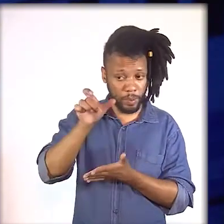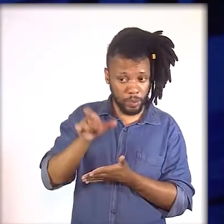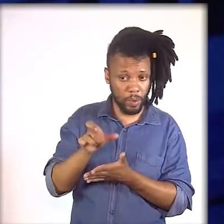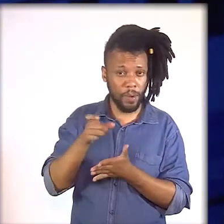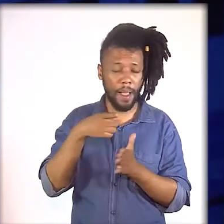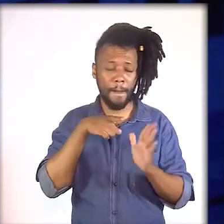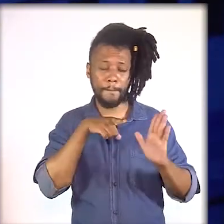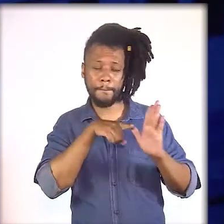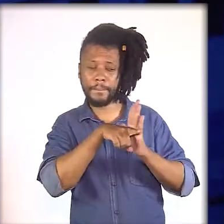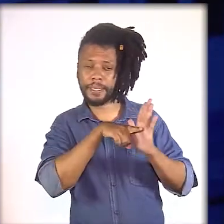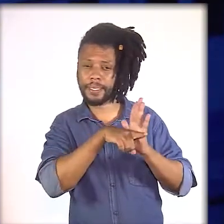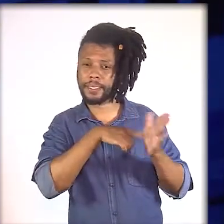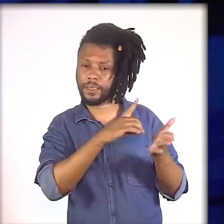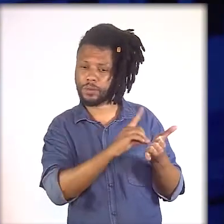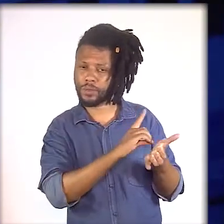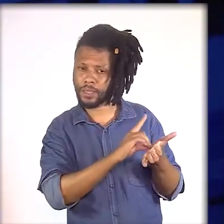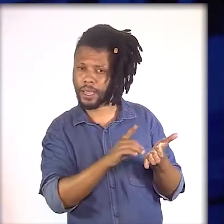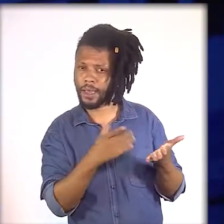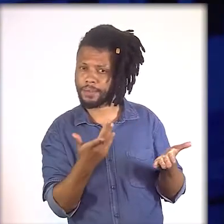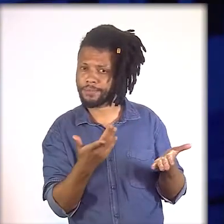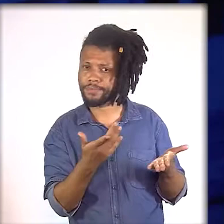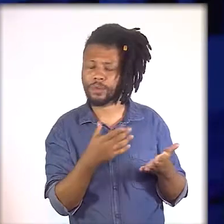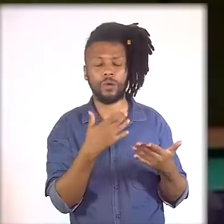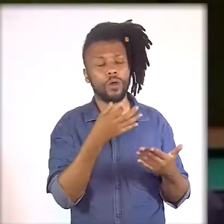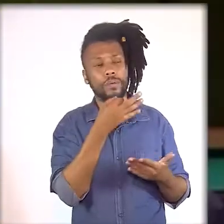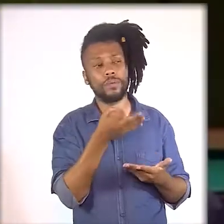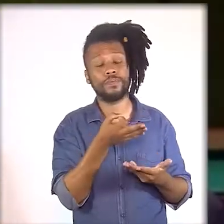ainda consulta um dicionário? O que você acha,